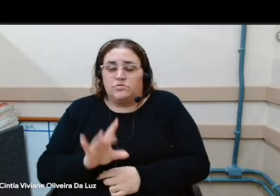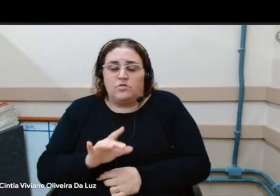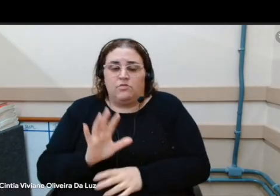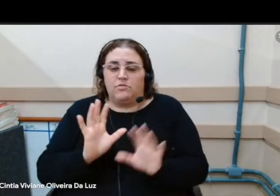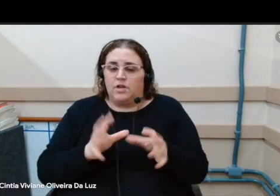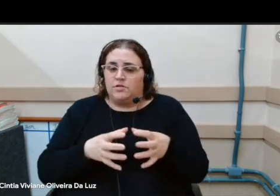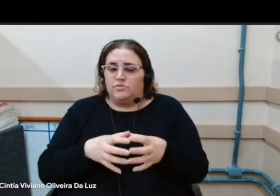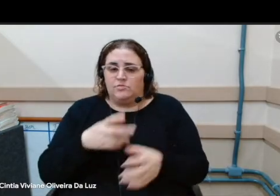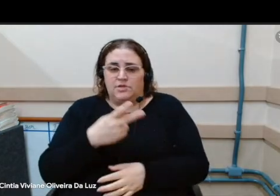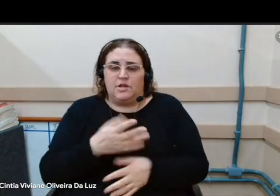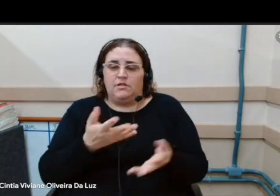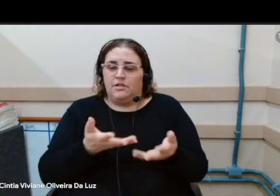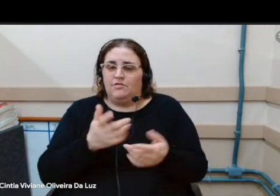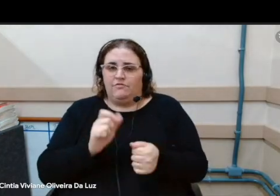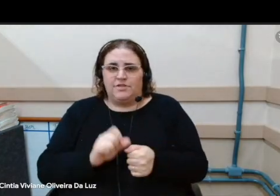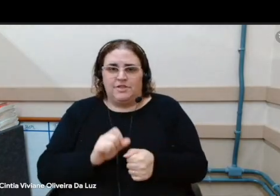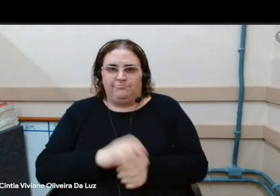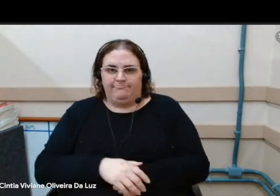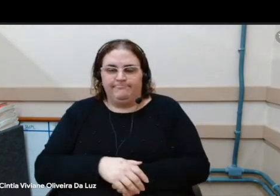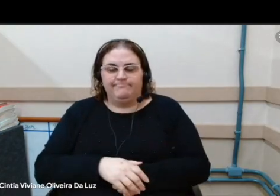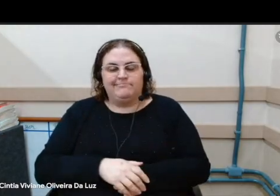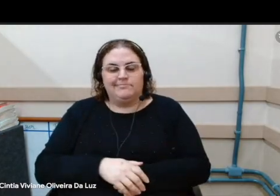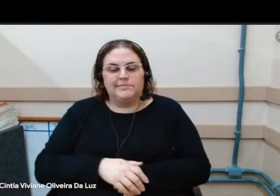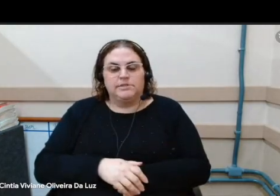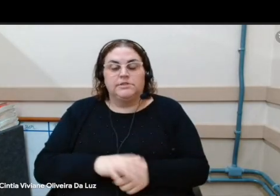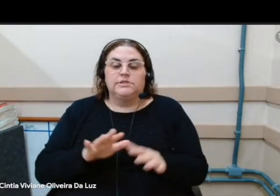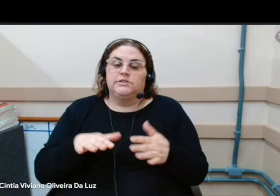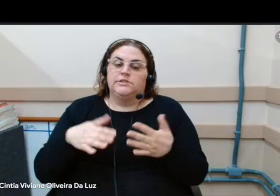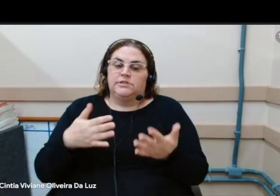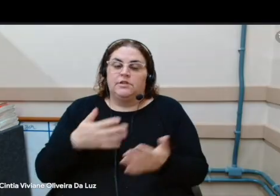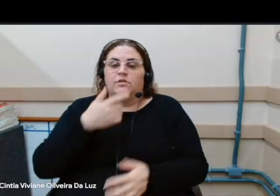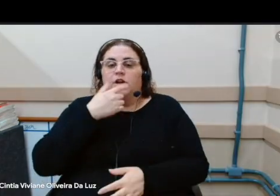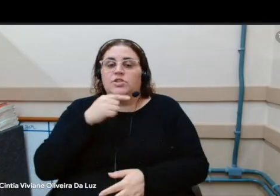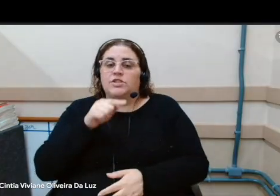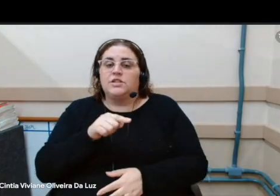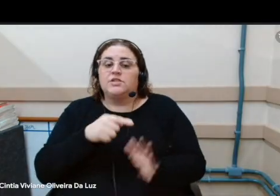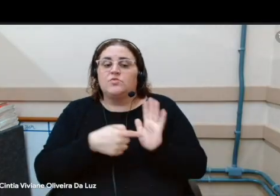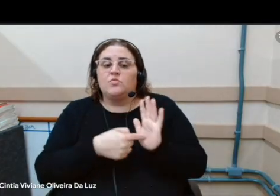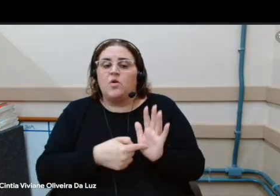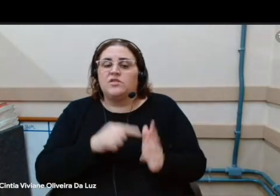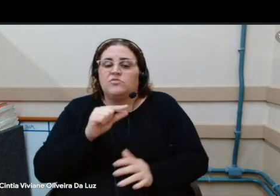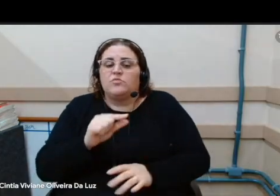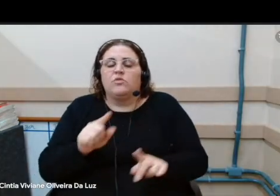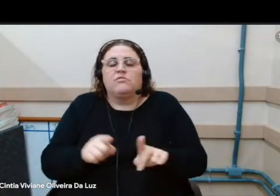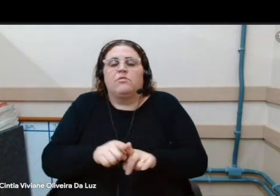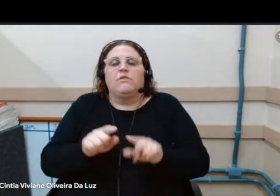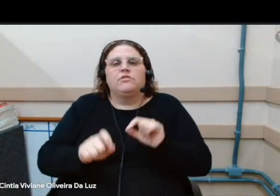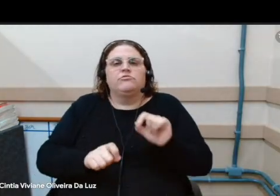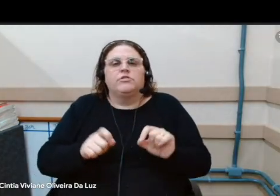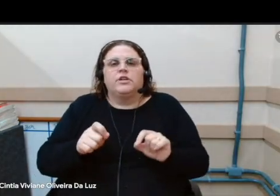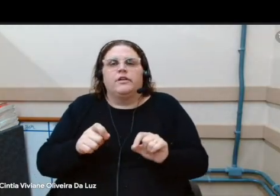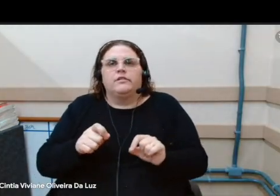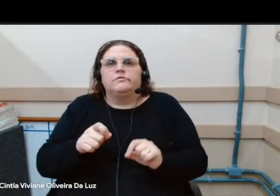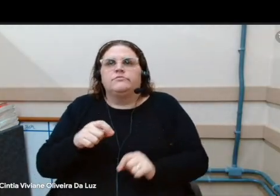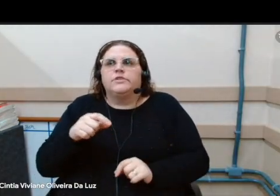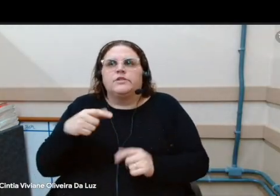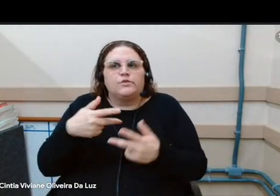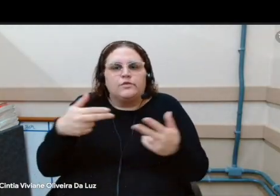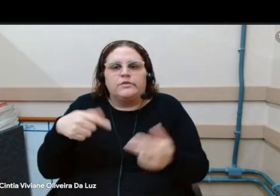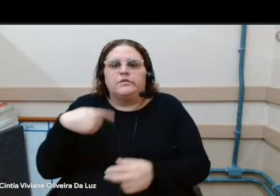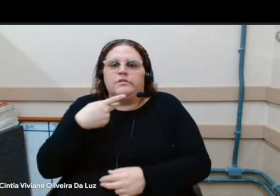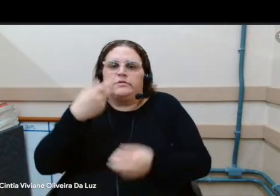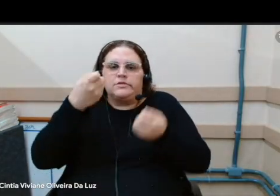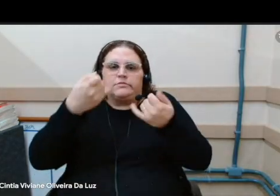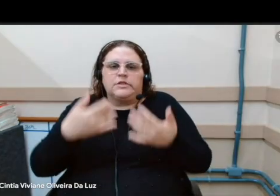fazer então Eh e acho que isso traduz um pouco aí eh disso que a gente tá falando né tá